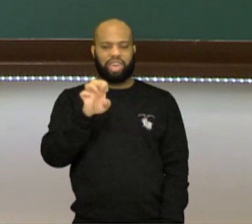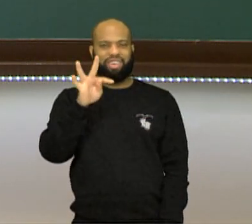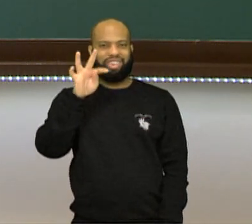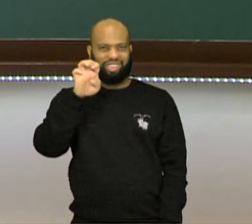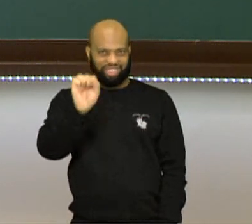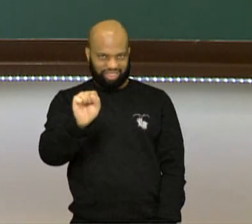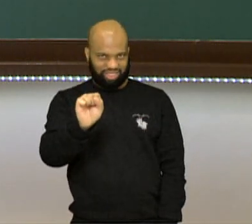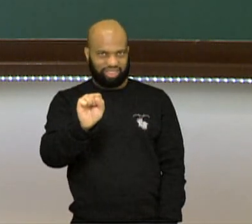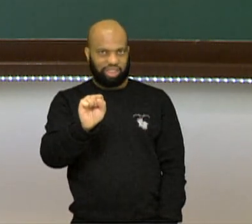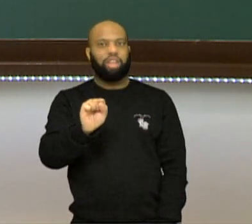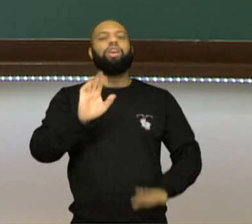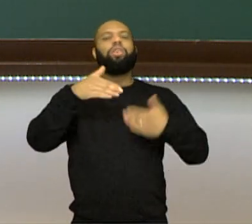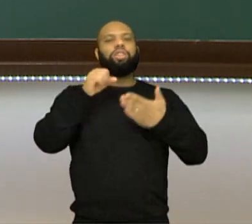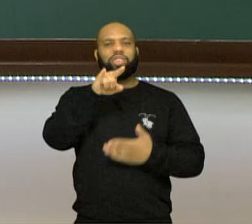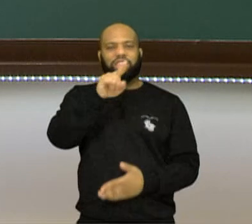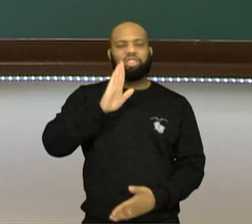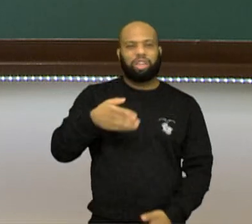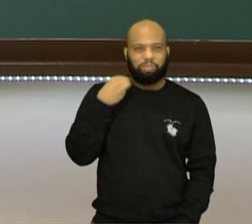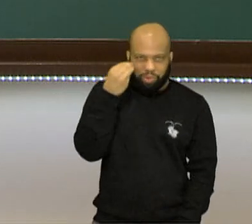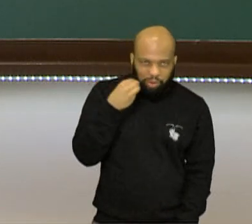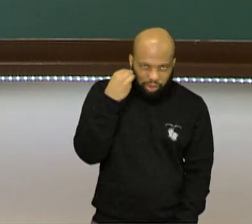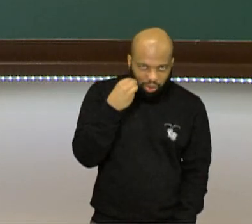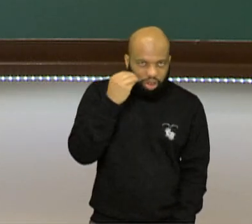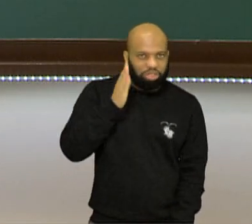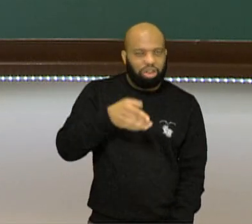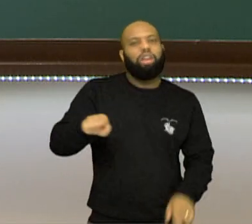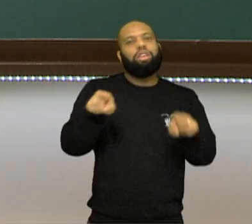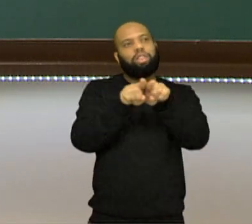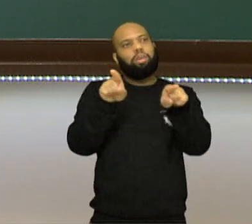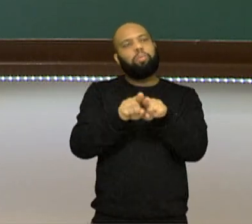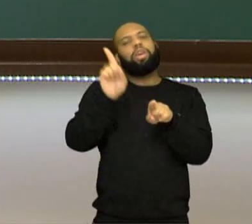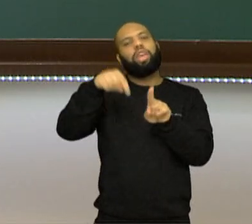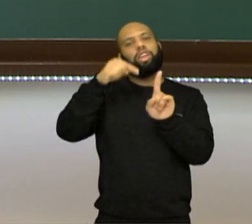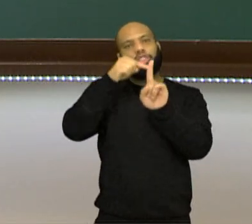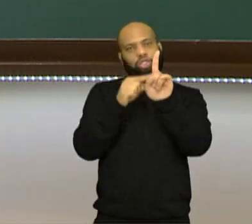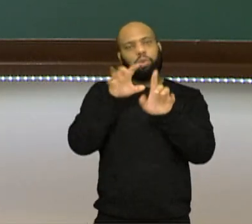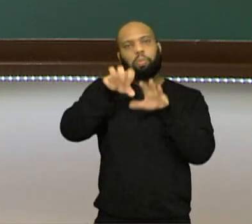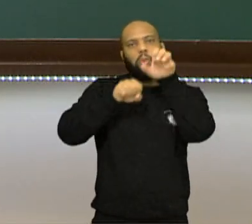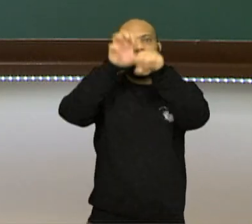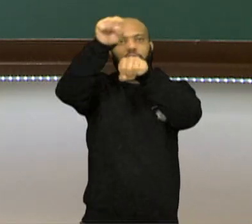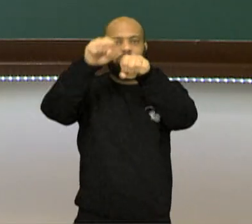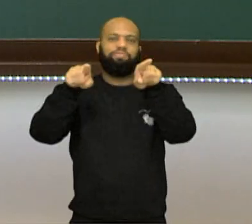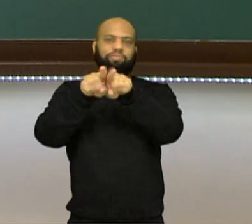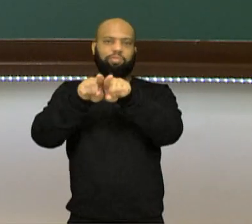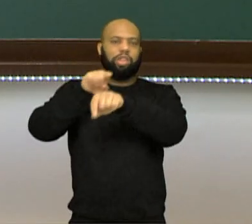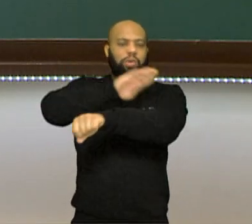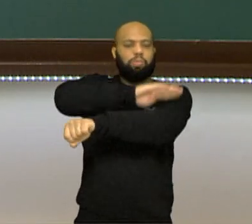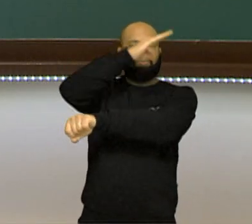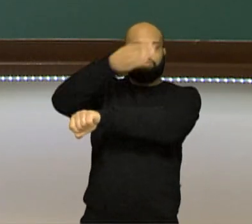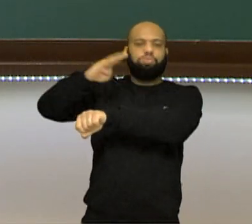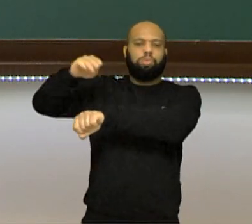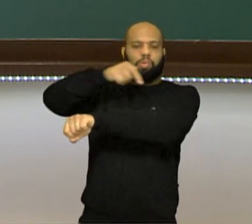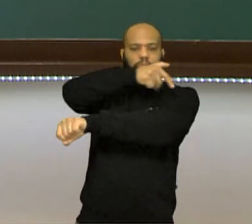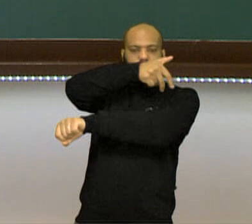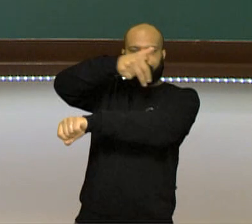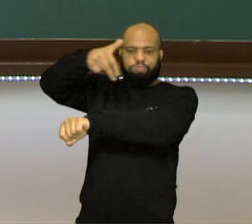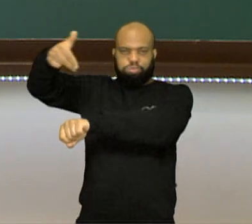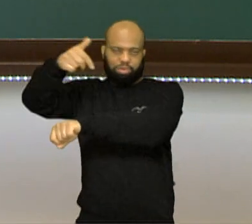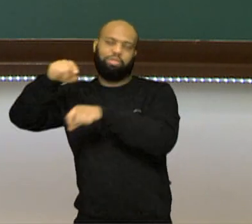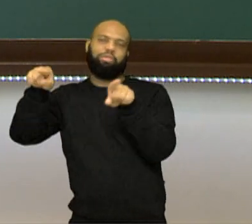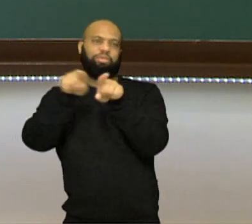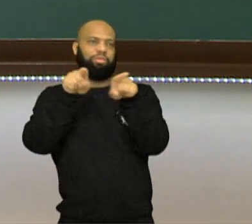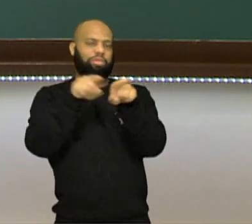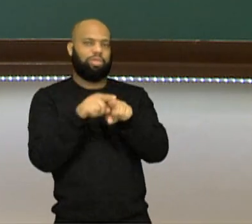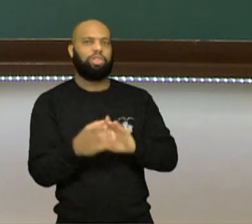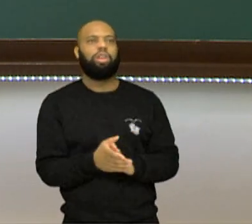também esse caminho do Itupava, ali na Serra do Mar, também praticou montanhismo, praticou uma modalidade de